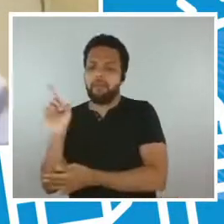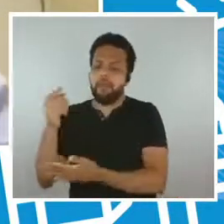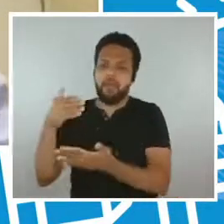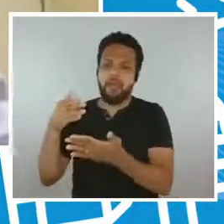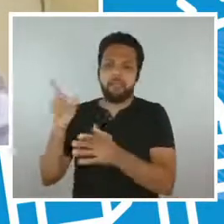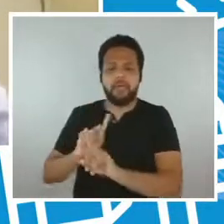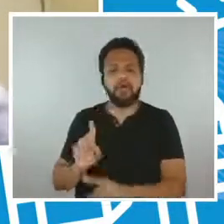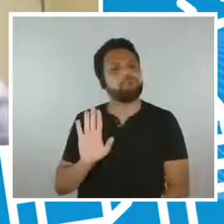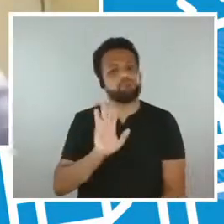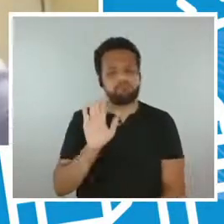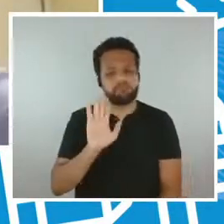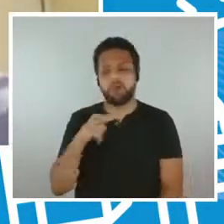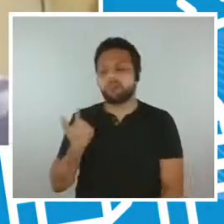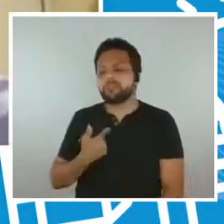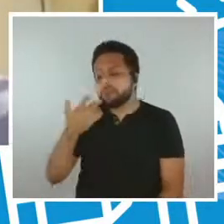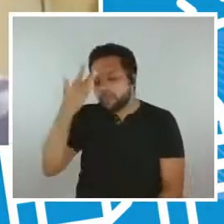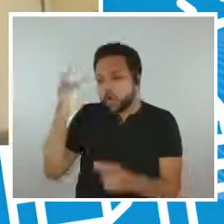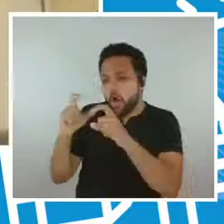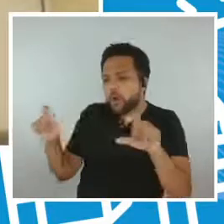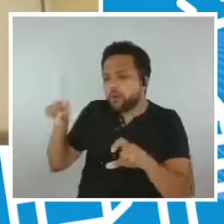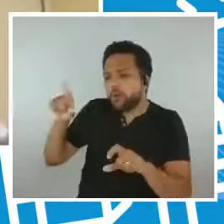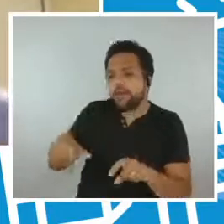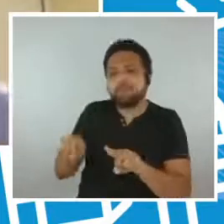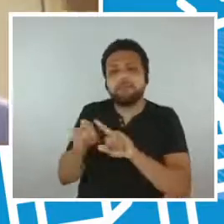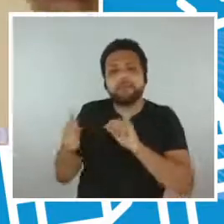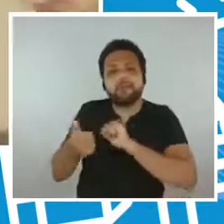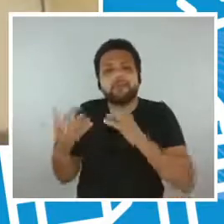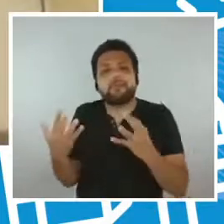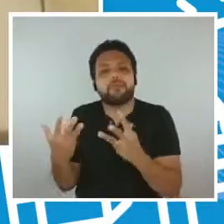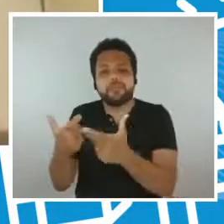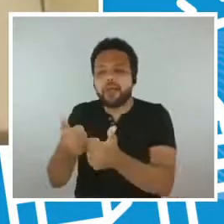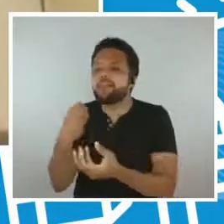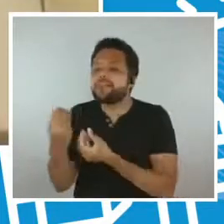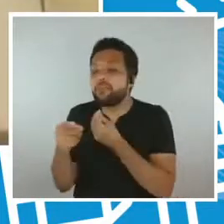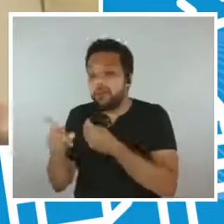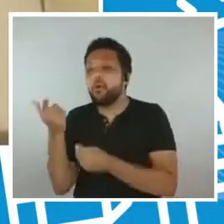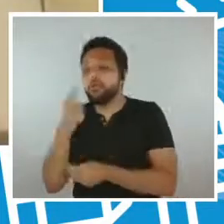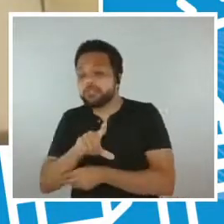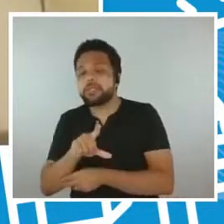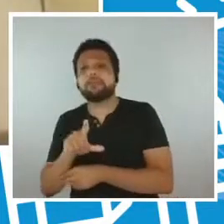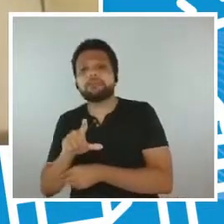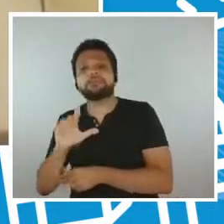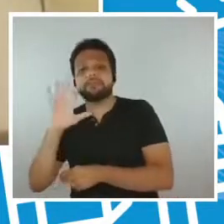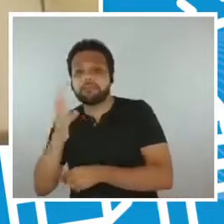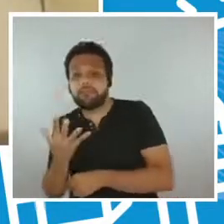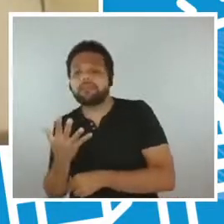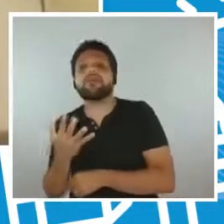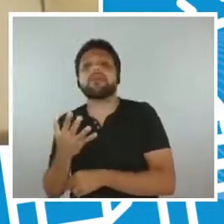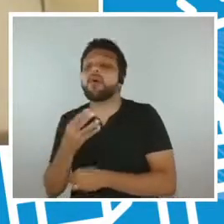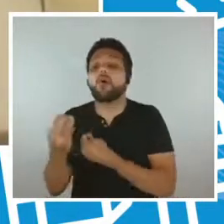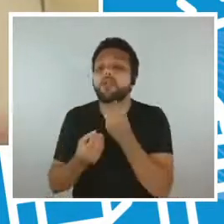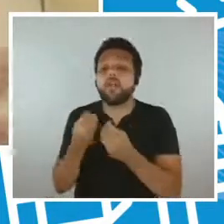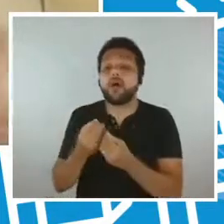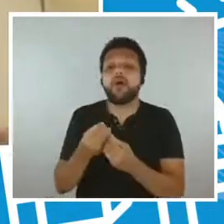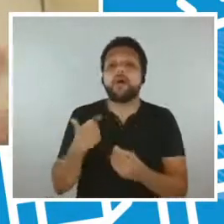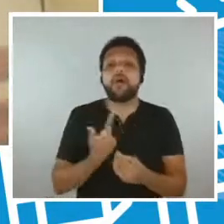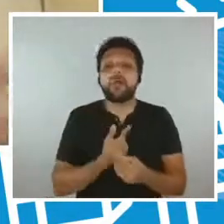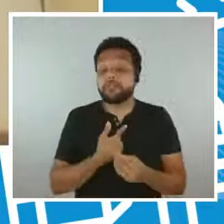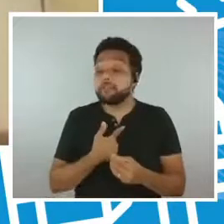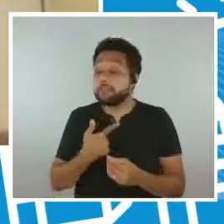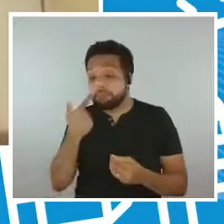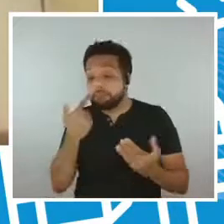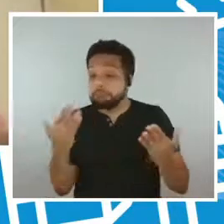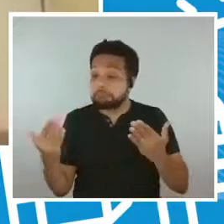dificuldades sejam resolvidas. Aí vamos lá para os materiais, vamos lá para a formação dos professores, dizer, atenção a esse grupo, a sua sala